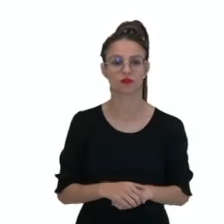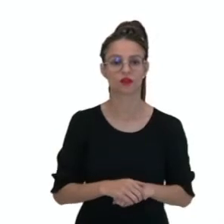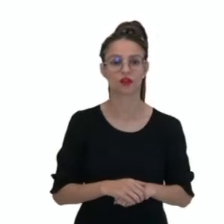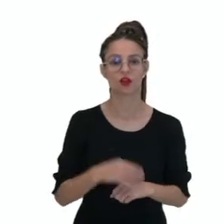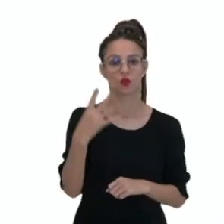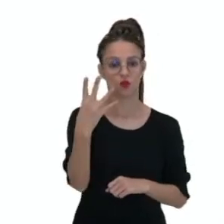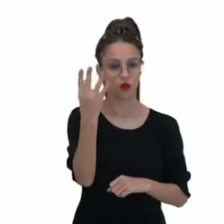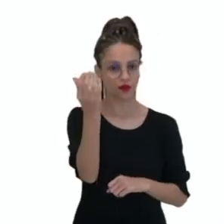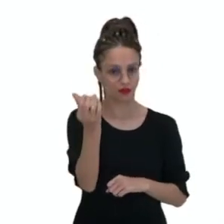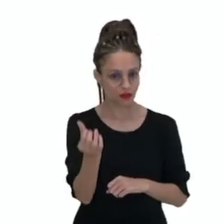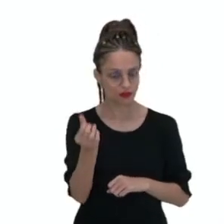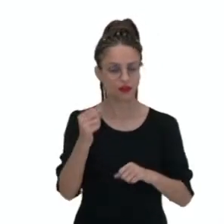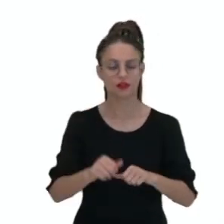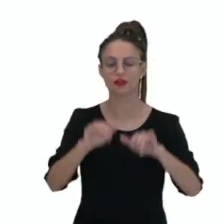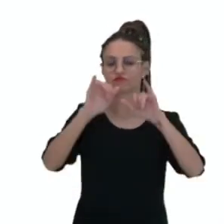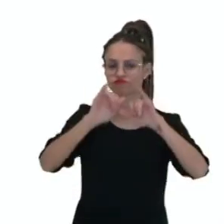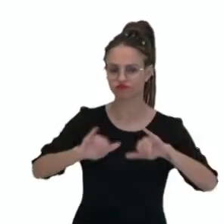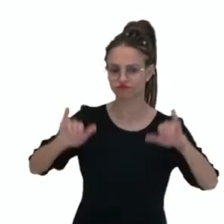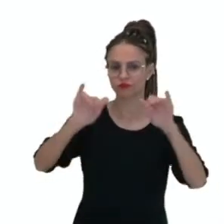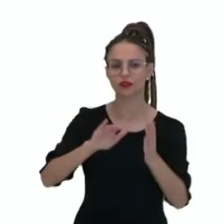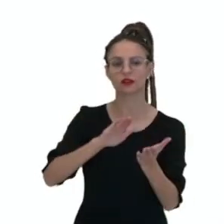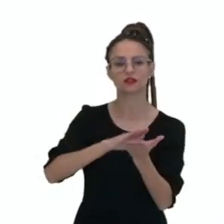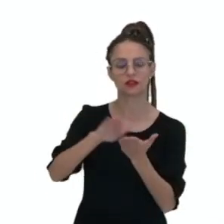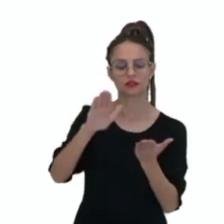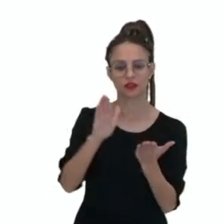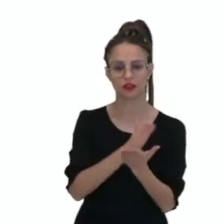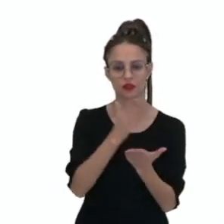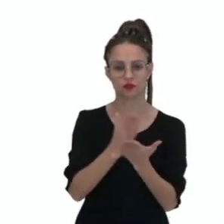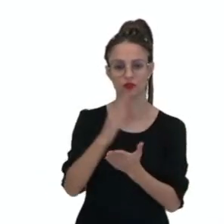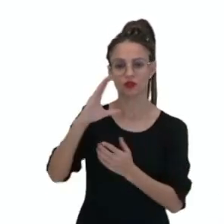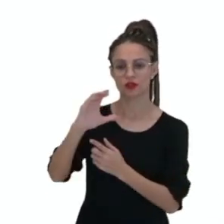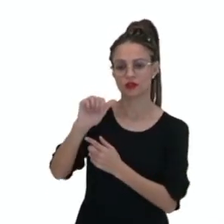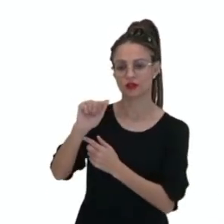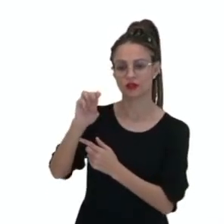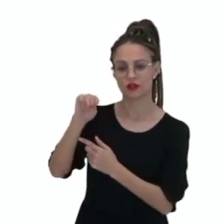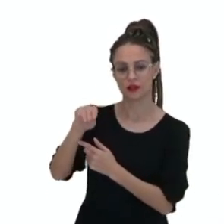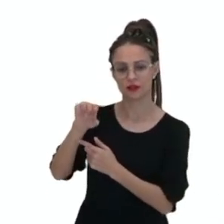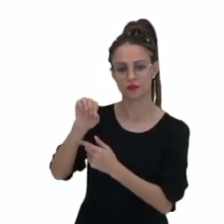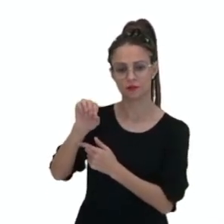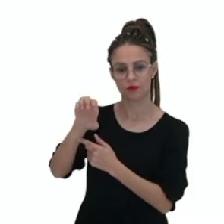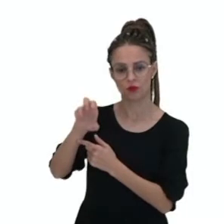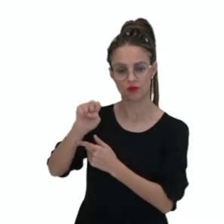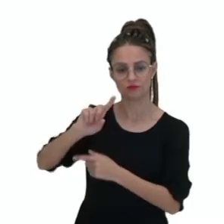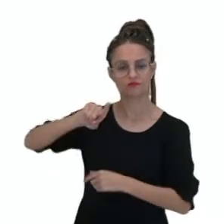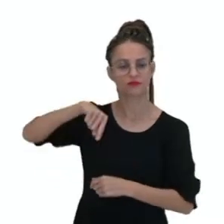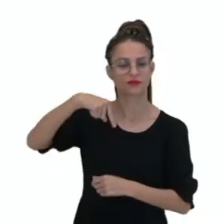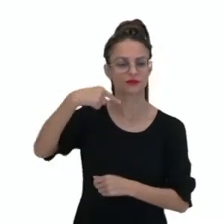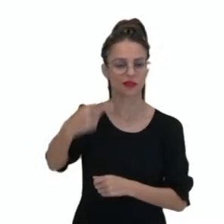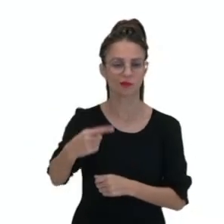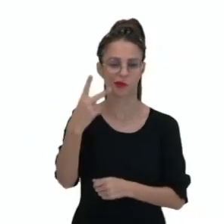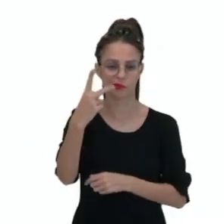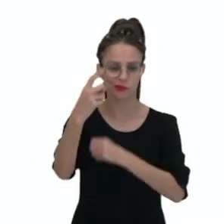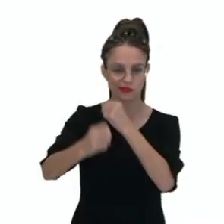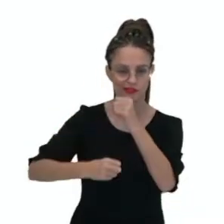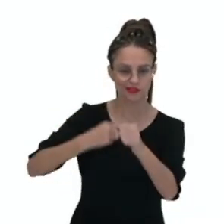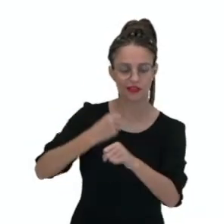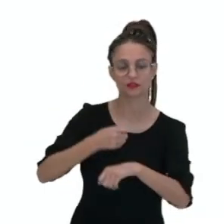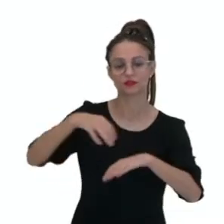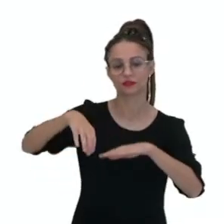46, ele lança novamente a obra Camões e 2 anos mais tarde, Sapato Florido. Apenas